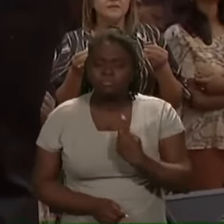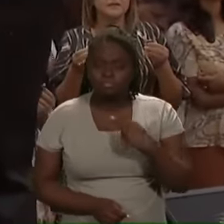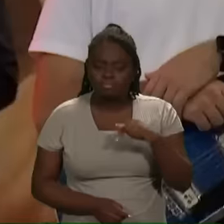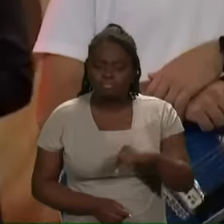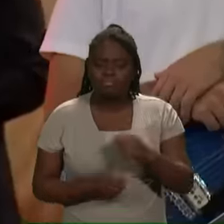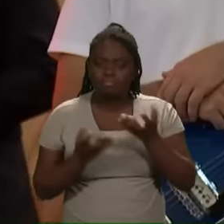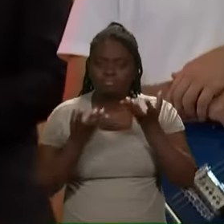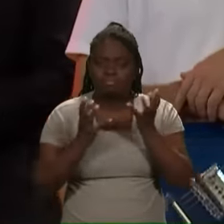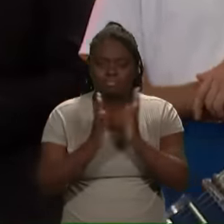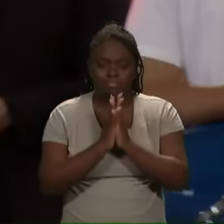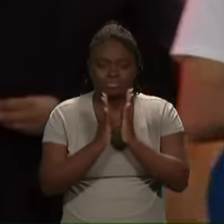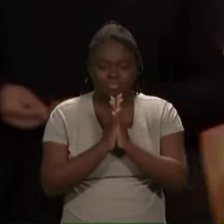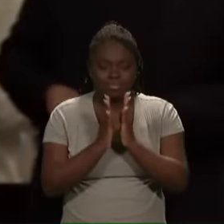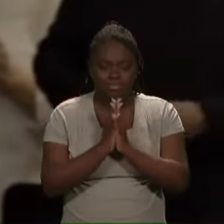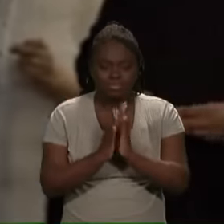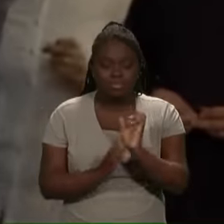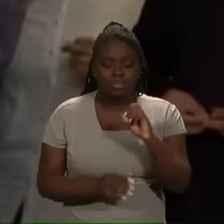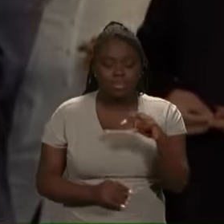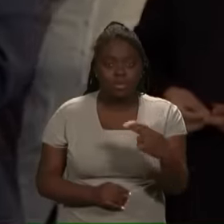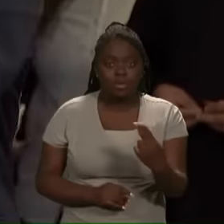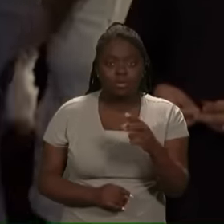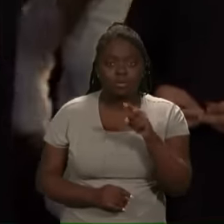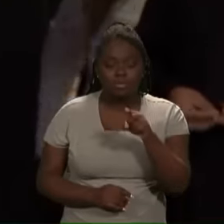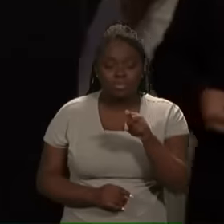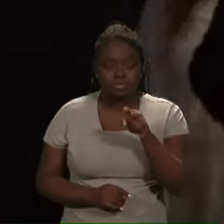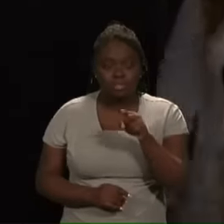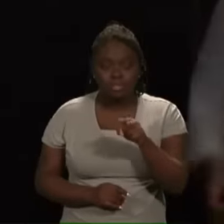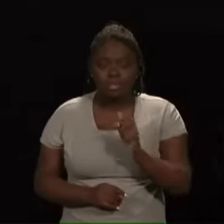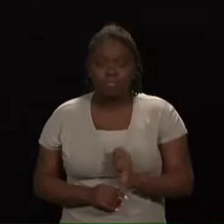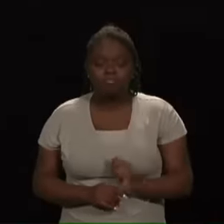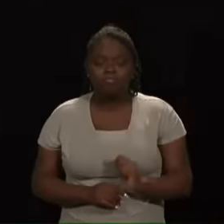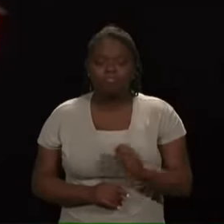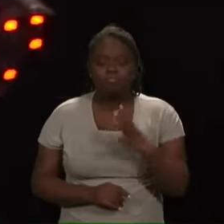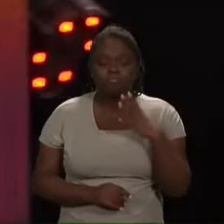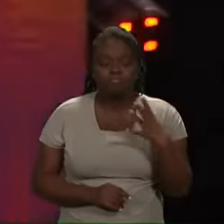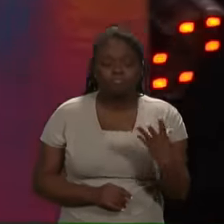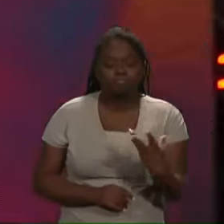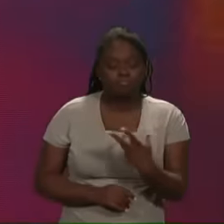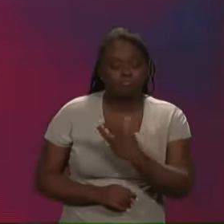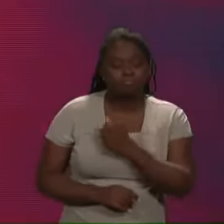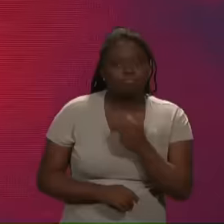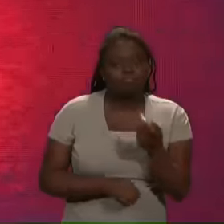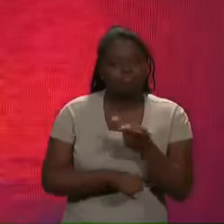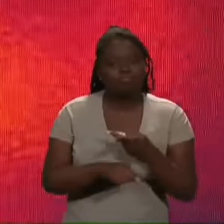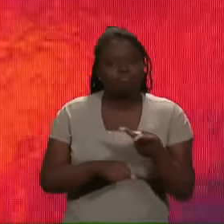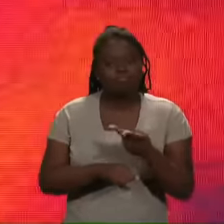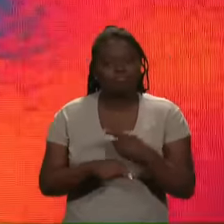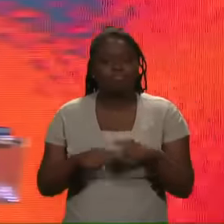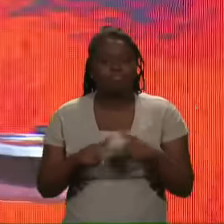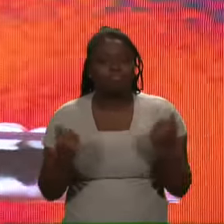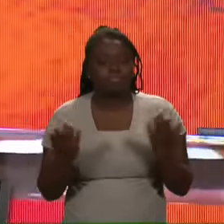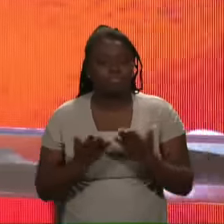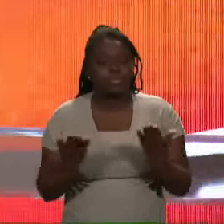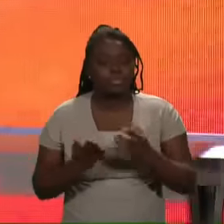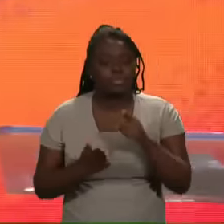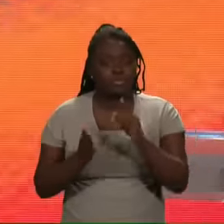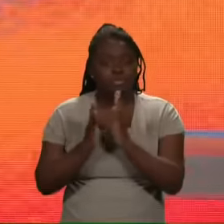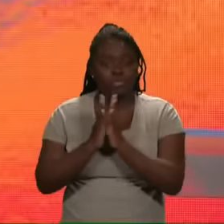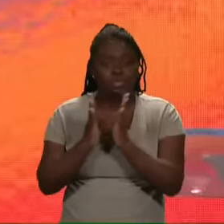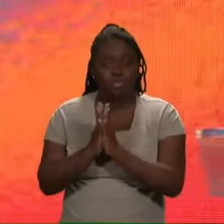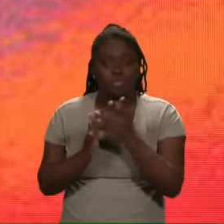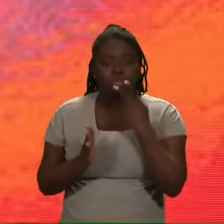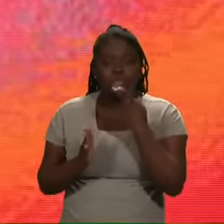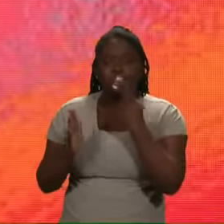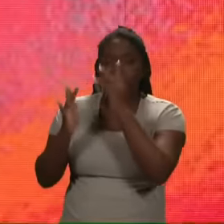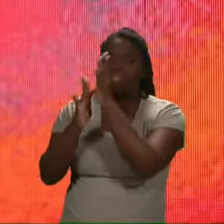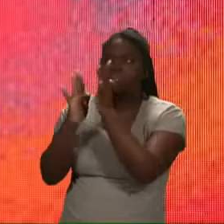você. Ó, você que tem buscado a salvação, mas hoje você orou comigo e disse: Jesus, entra